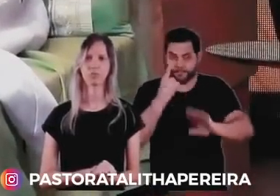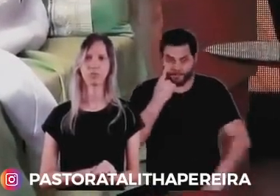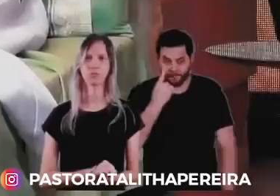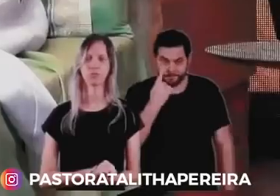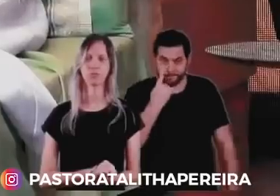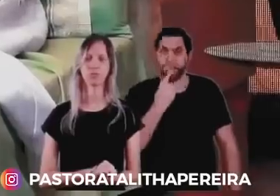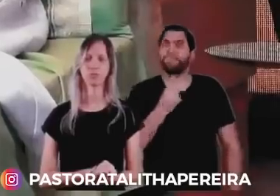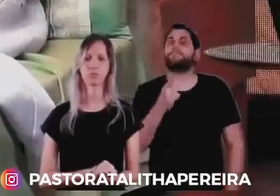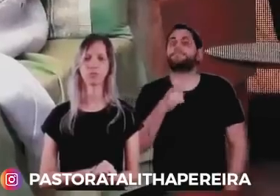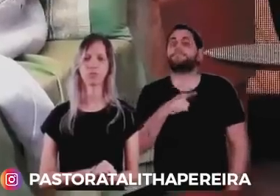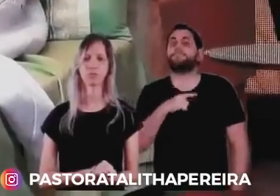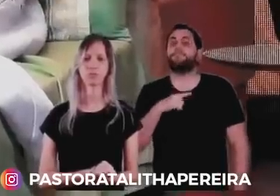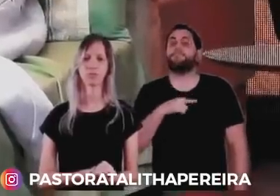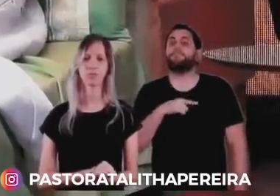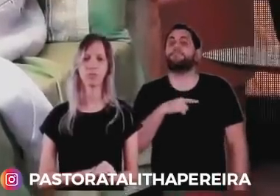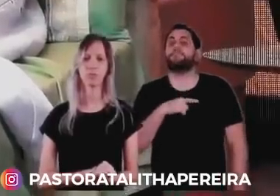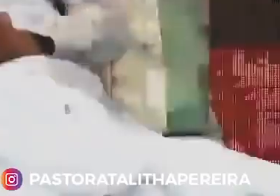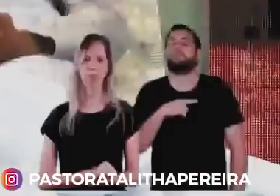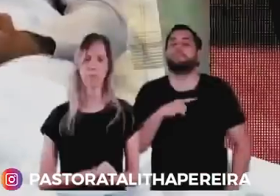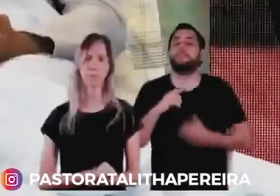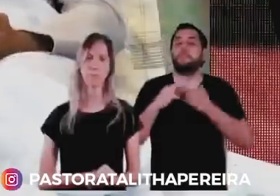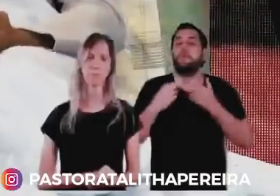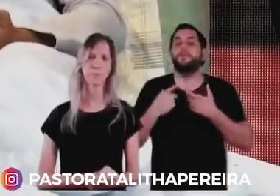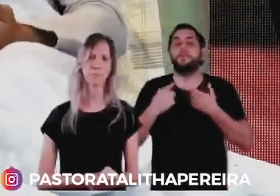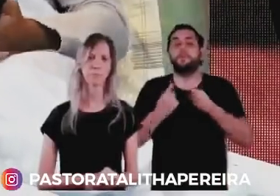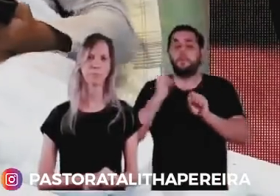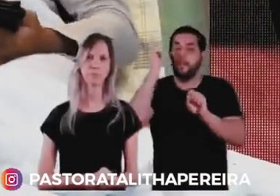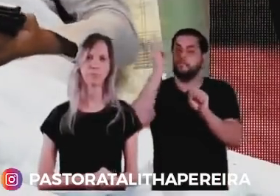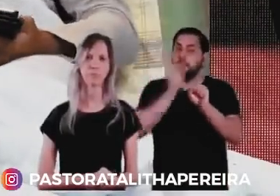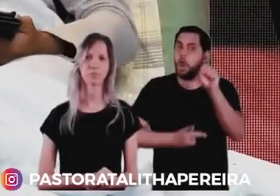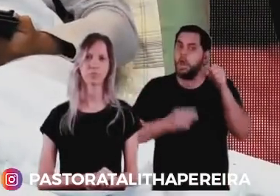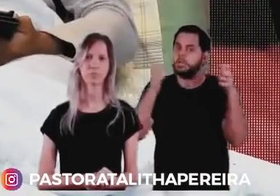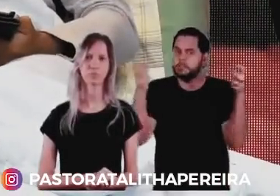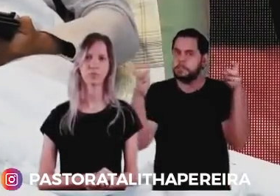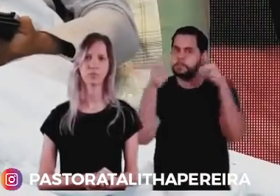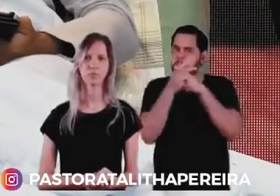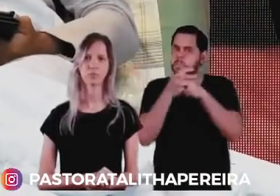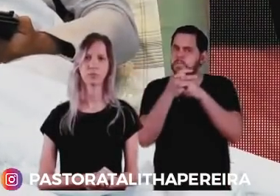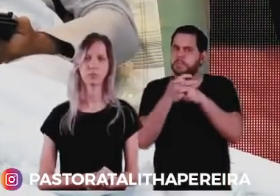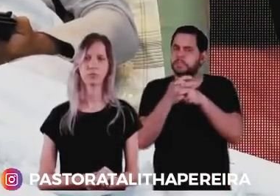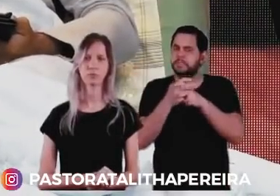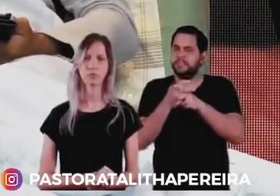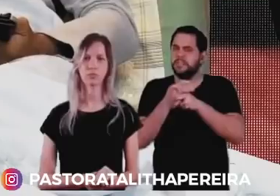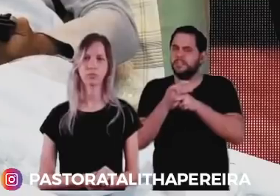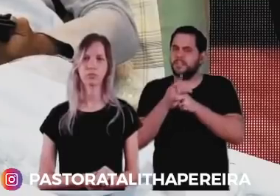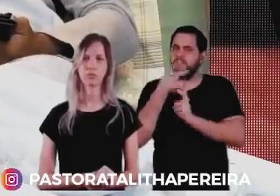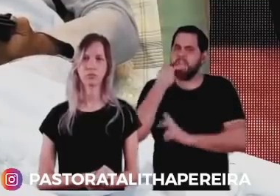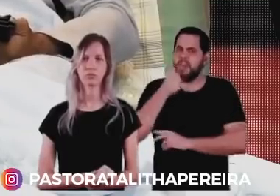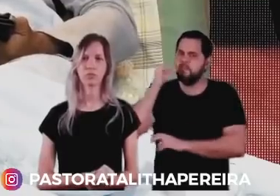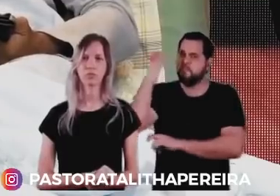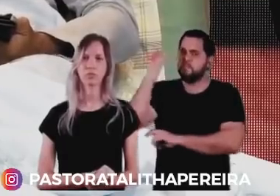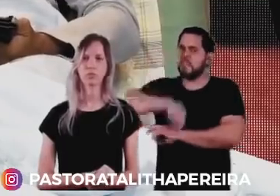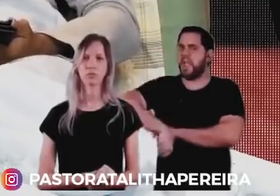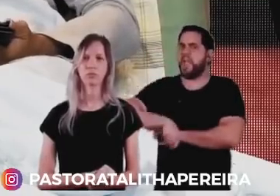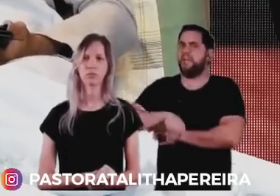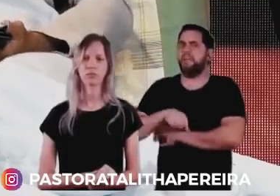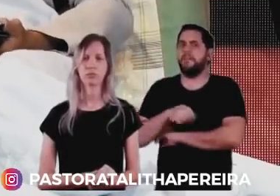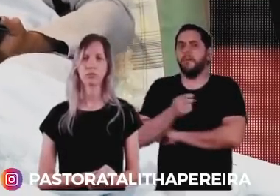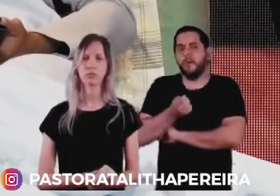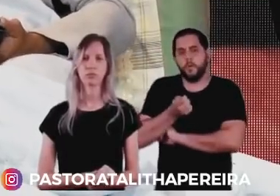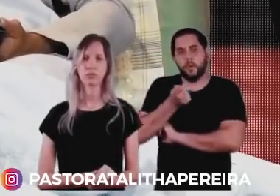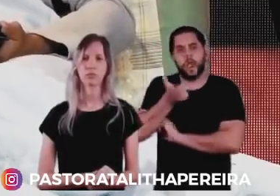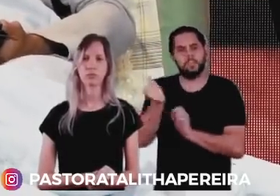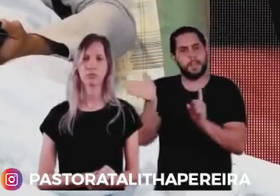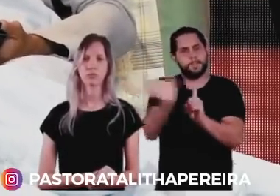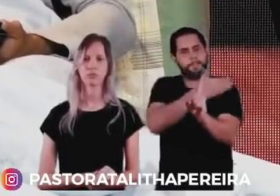Abre possibilidades para agressão física, moral, agressão, quase que as